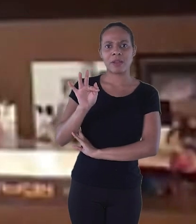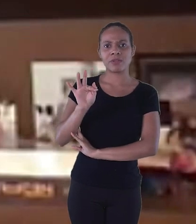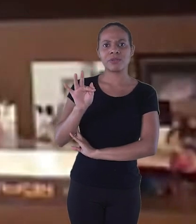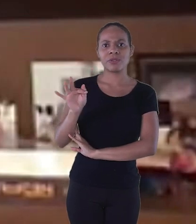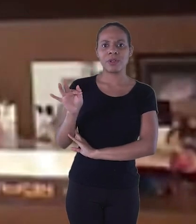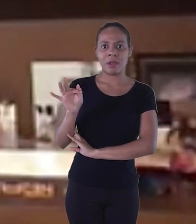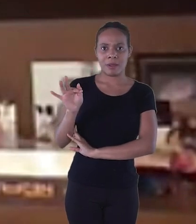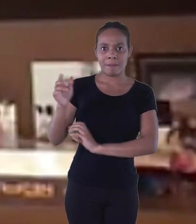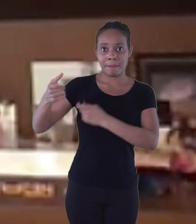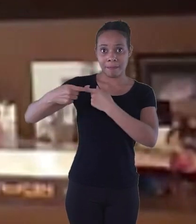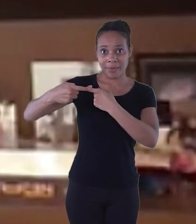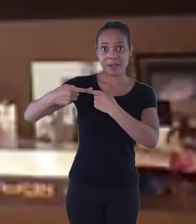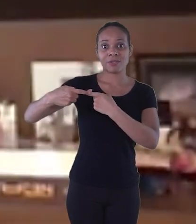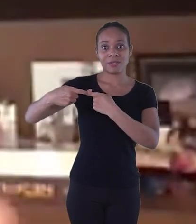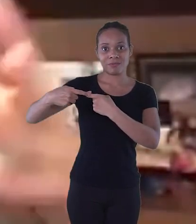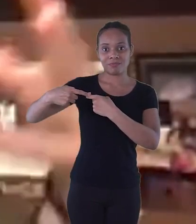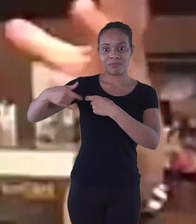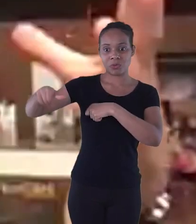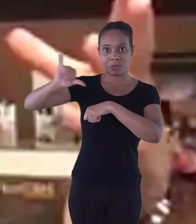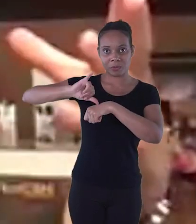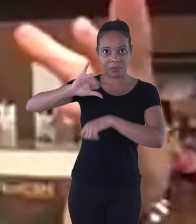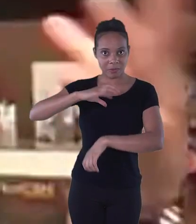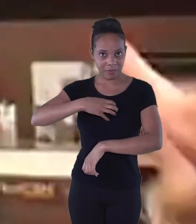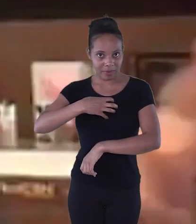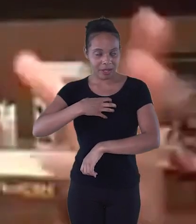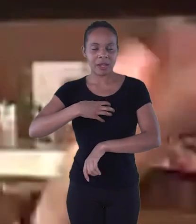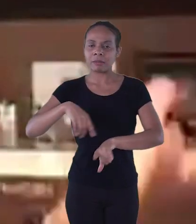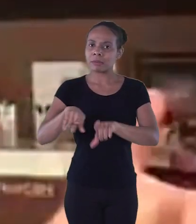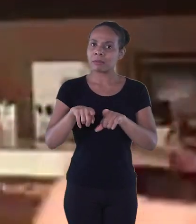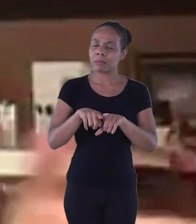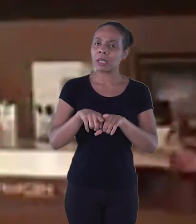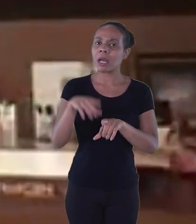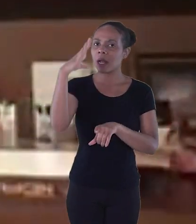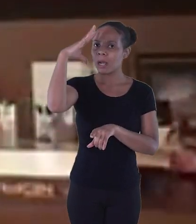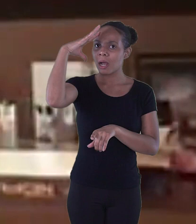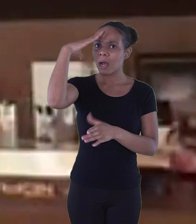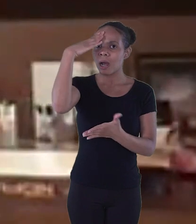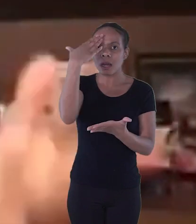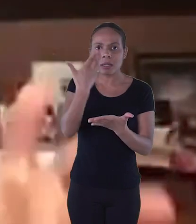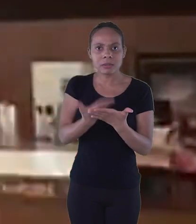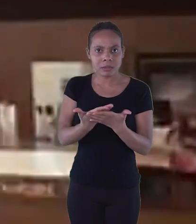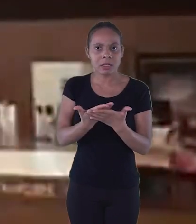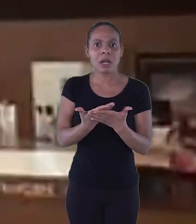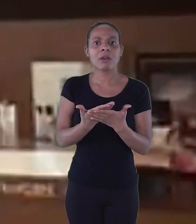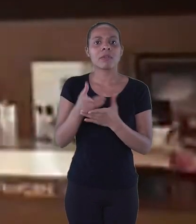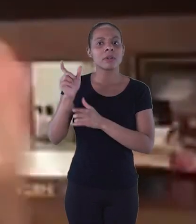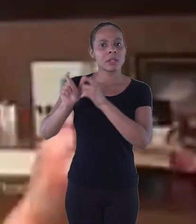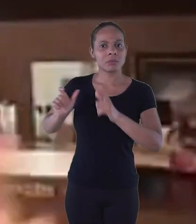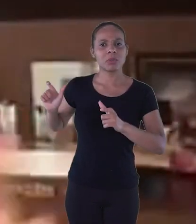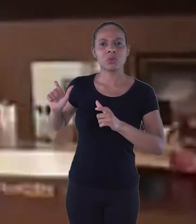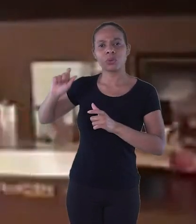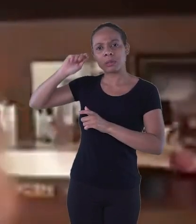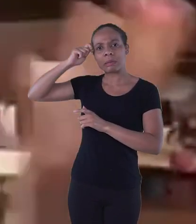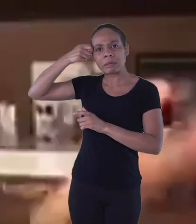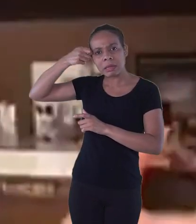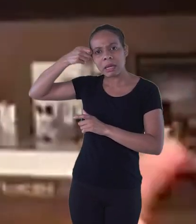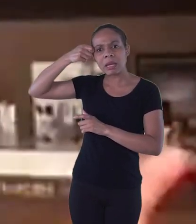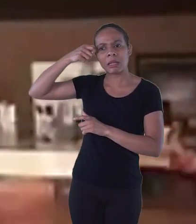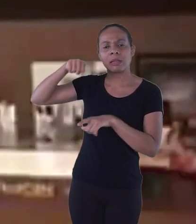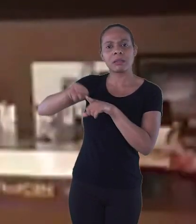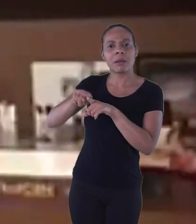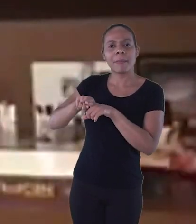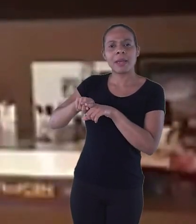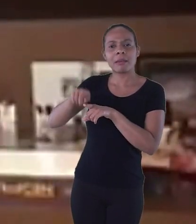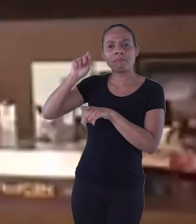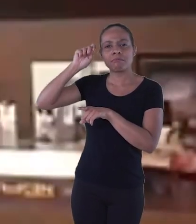que defendia a ideia de que os mestiços eram totalmente degenerados e que os negros eram